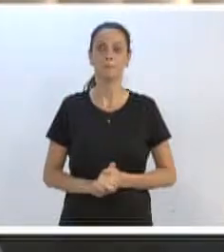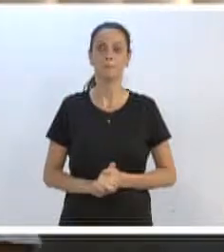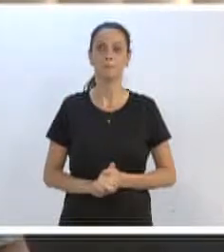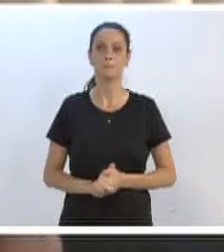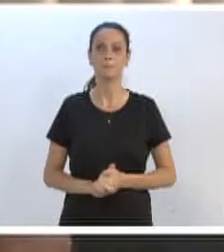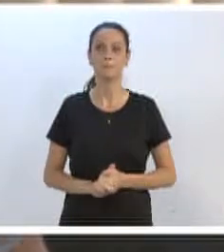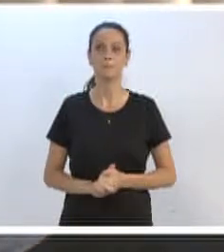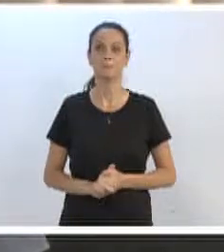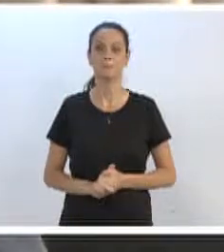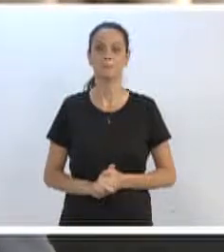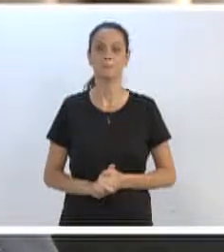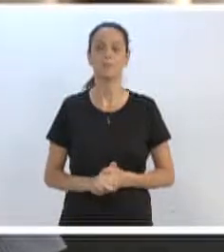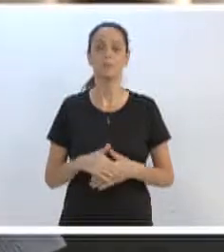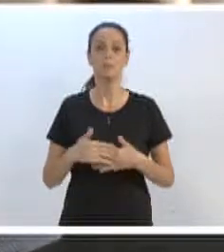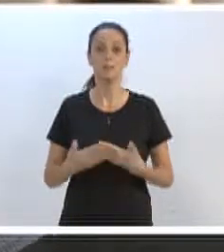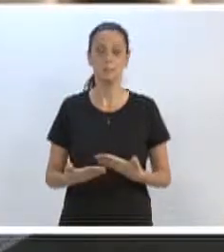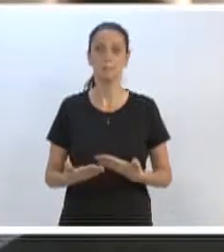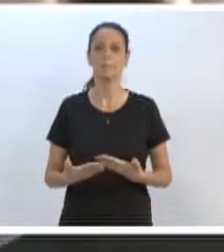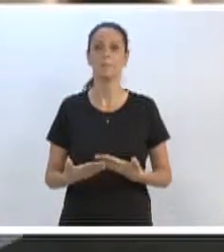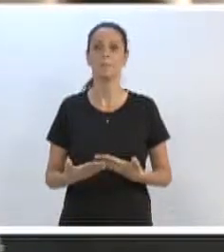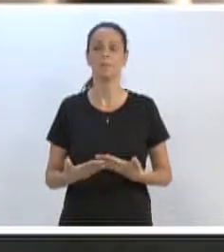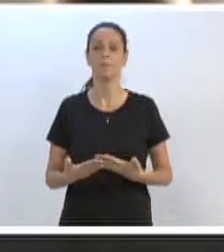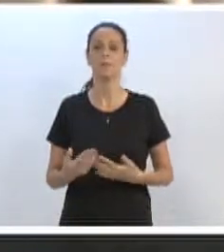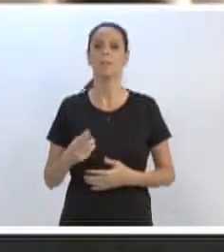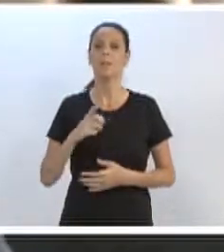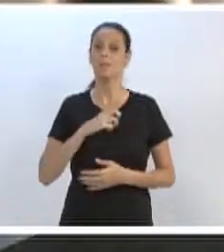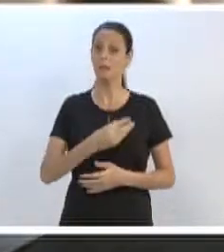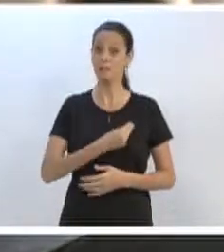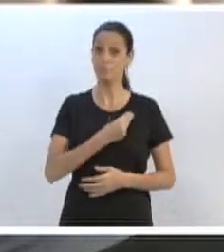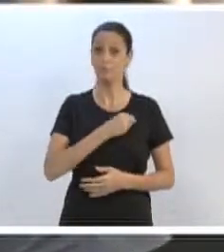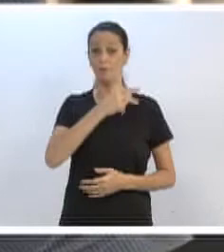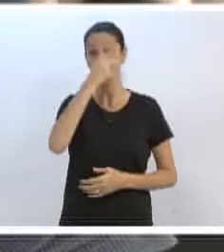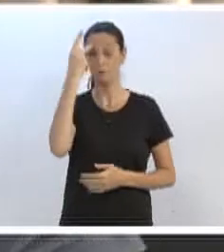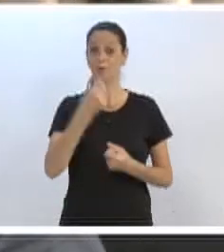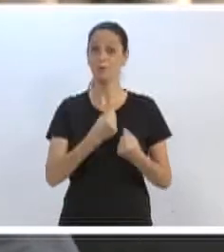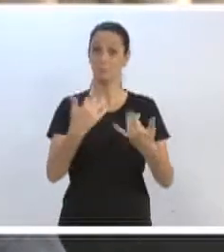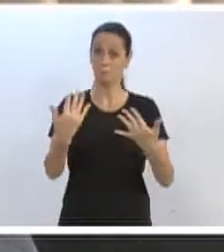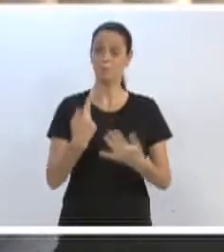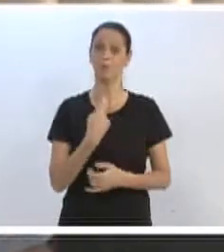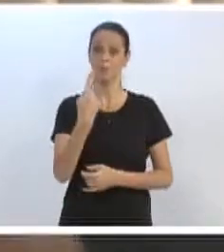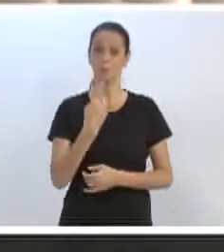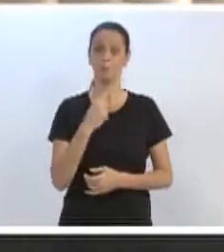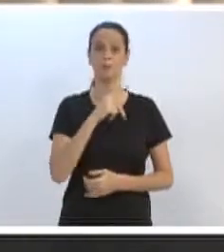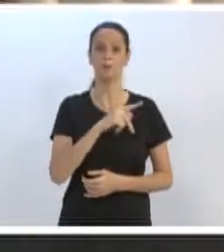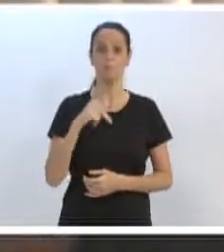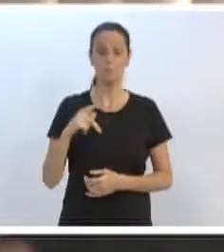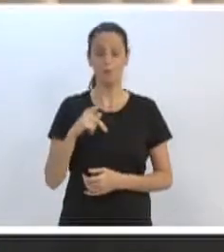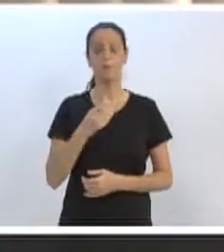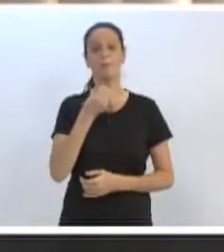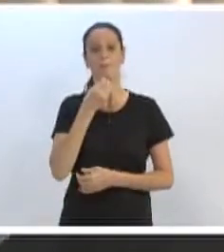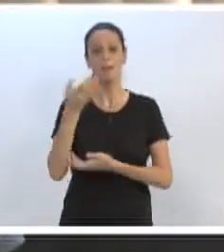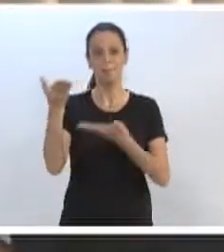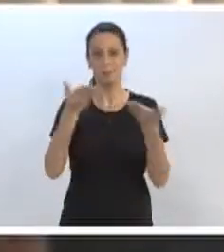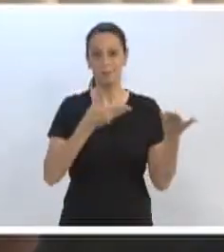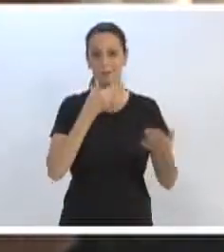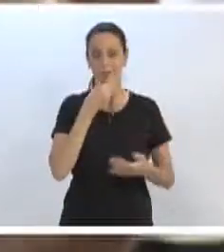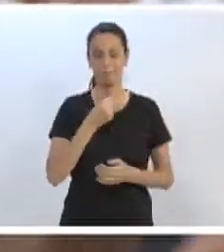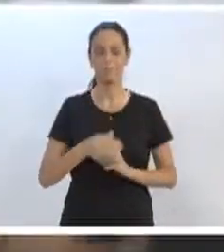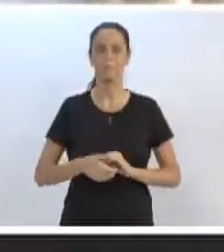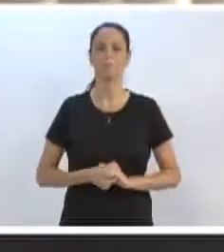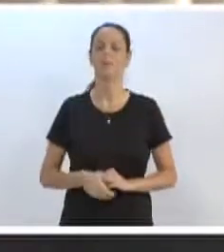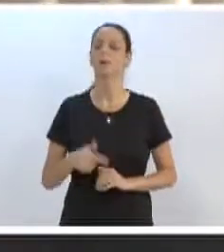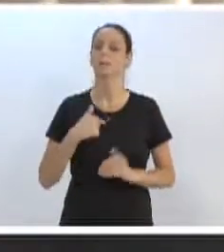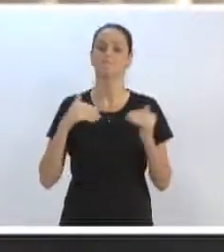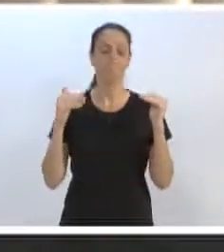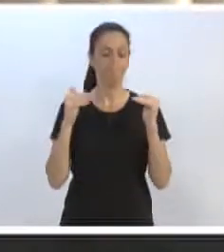da Cida Pisolato aqui em plenário. Fomos companheiros de PP lá no início, em 2008. Seja bem-vinda. Vereador Bruno Cunha, concordo